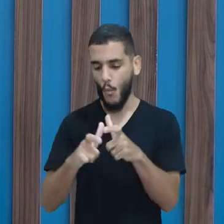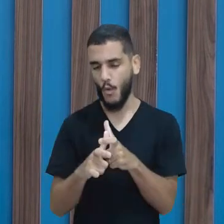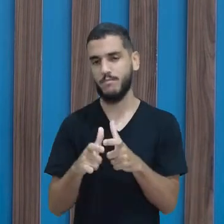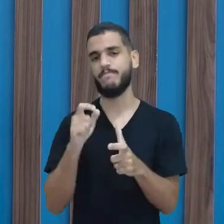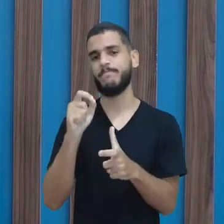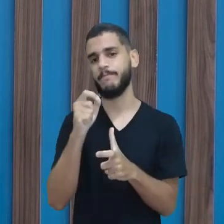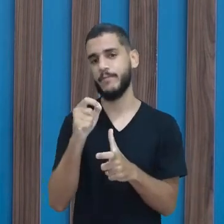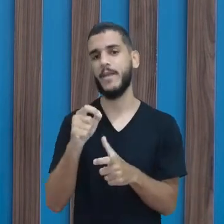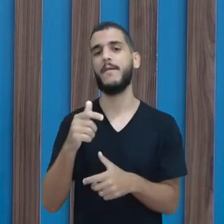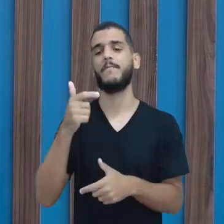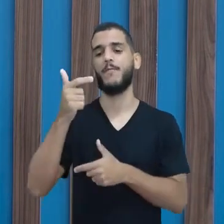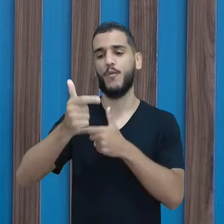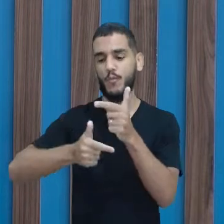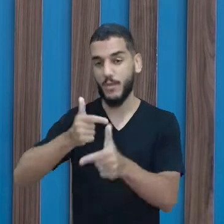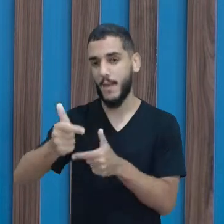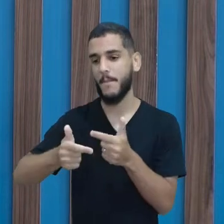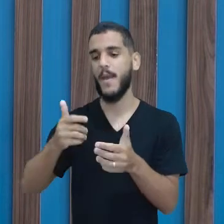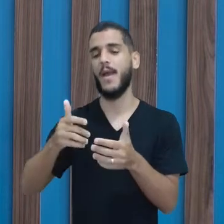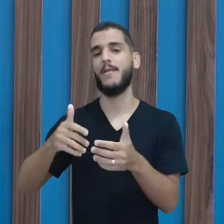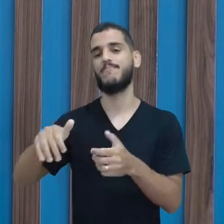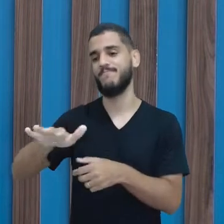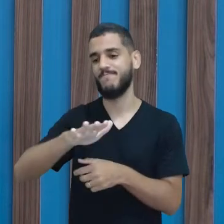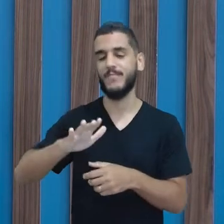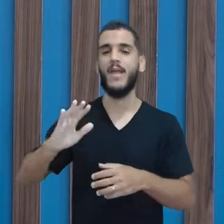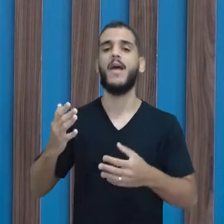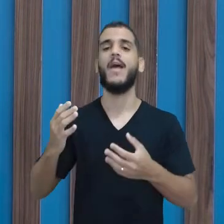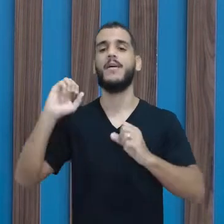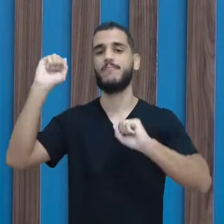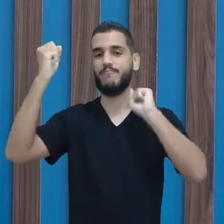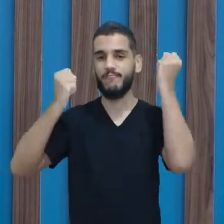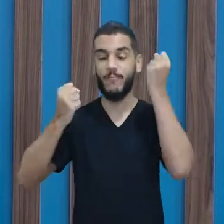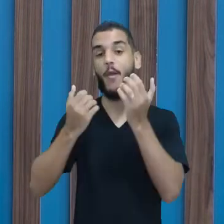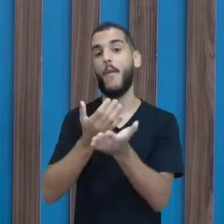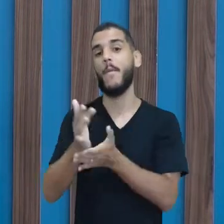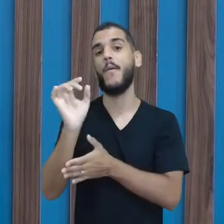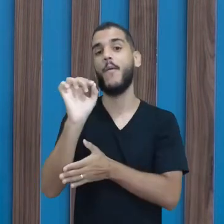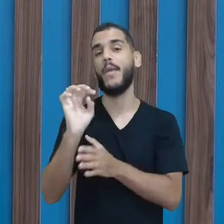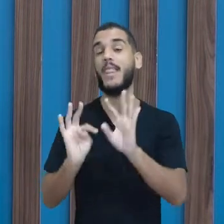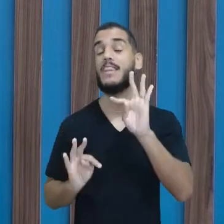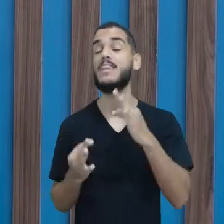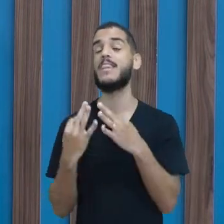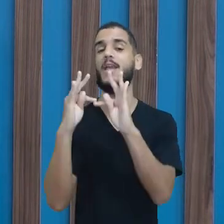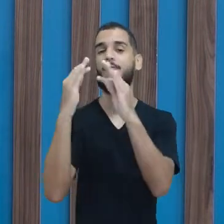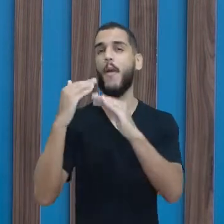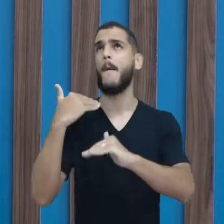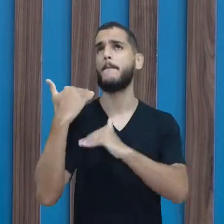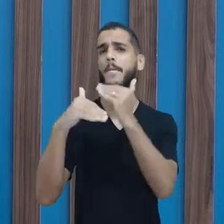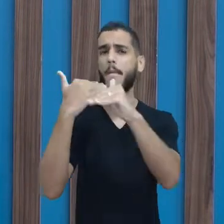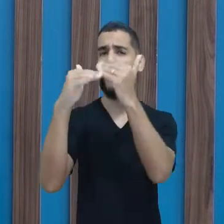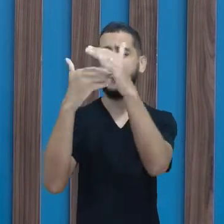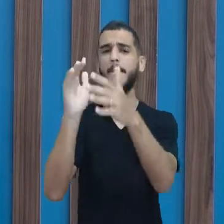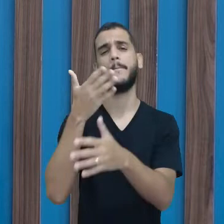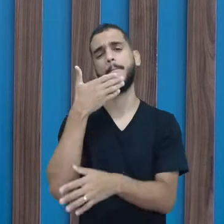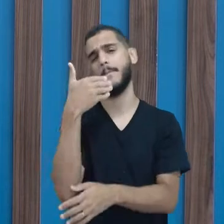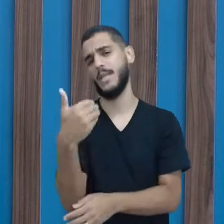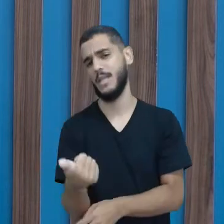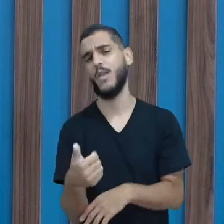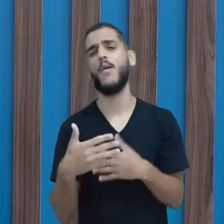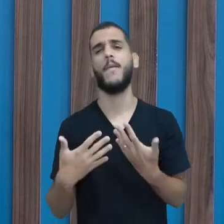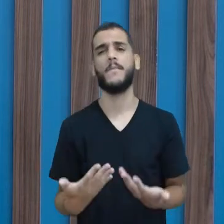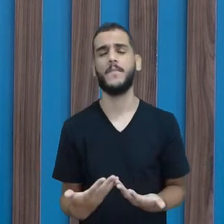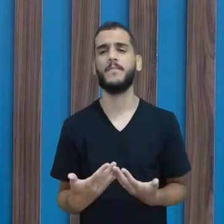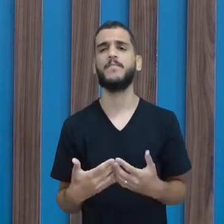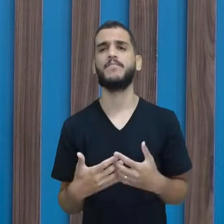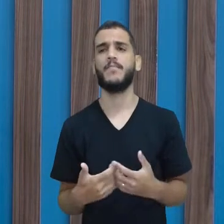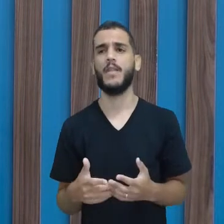setor industrial, porque começa a se tecnificar, né? As coisas ficam mais desenvolvidas, bem mais evoluídas,